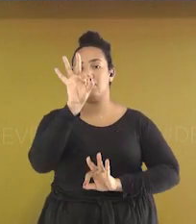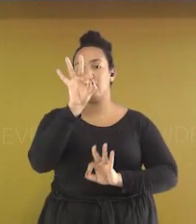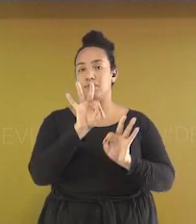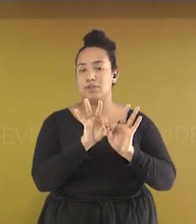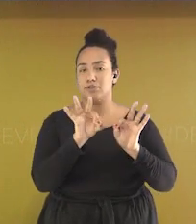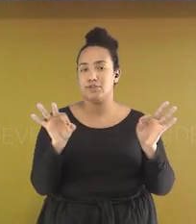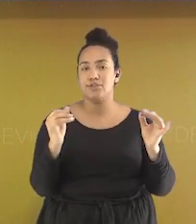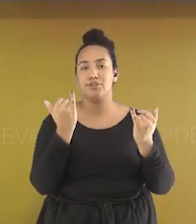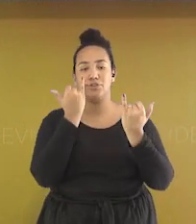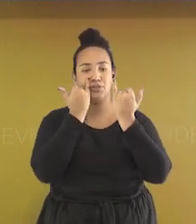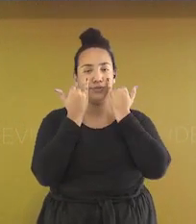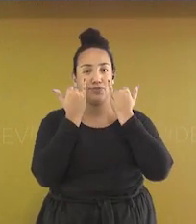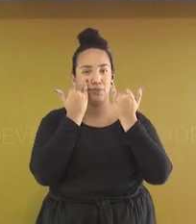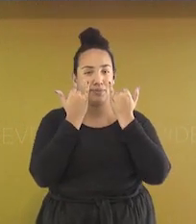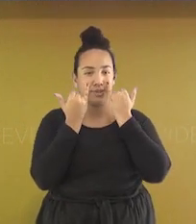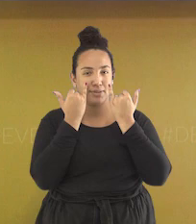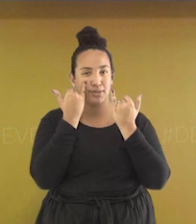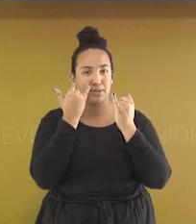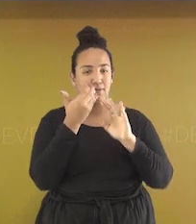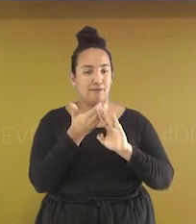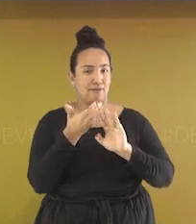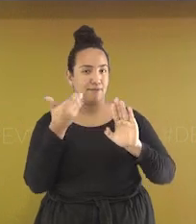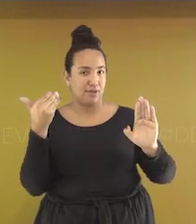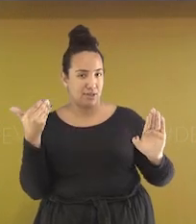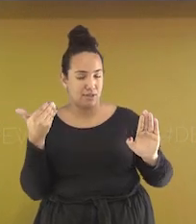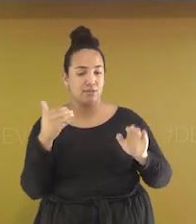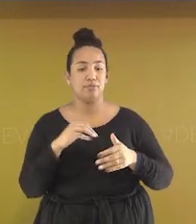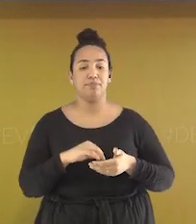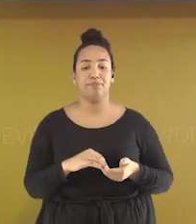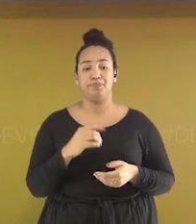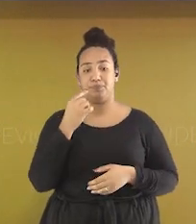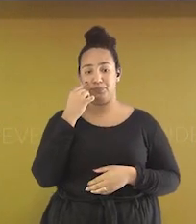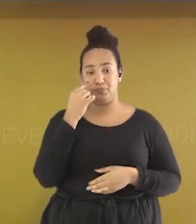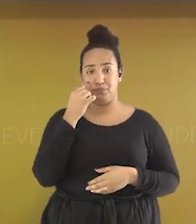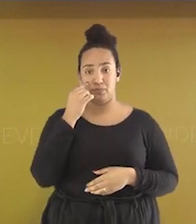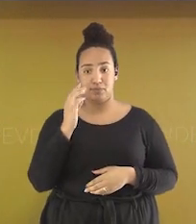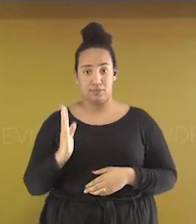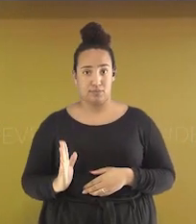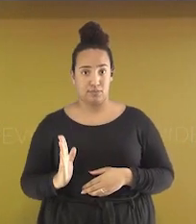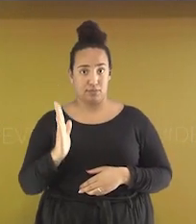os dados. O eixo vertical, que é esse que fica para